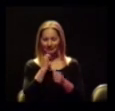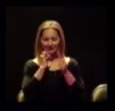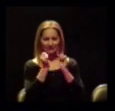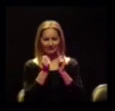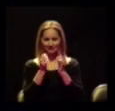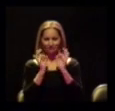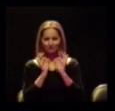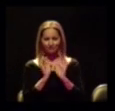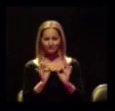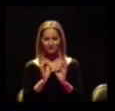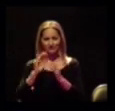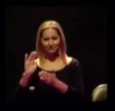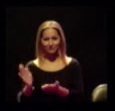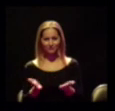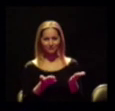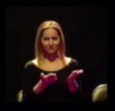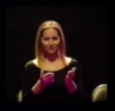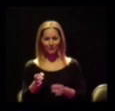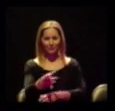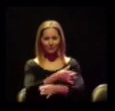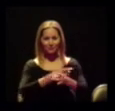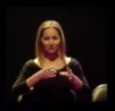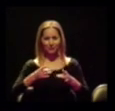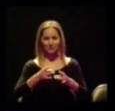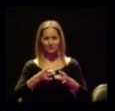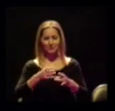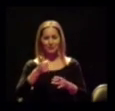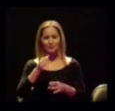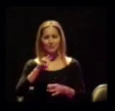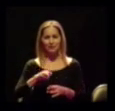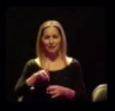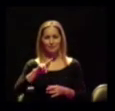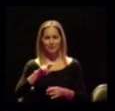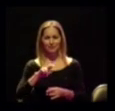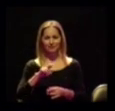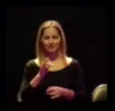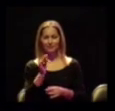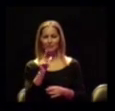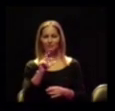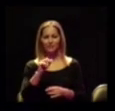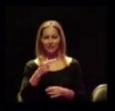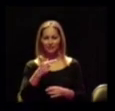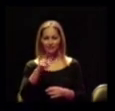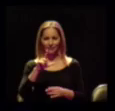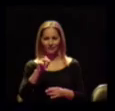agilidade. Que entrem então os campeões de BMX Flatland.